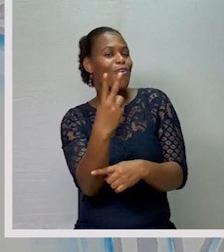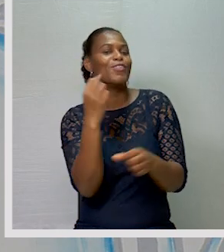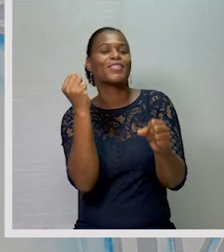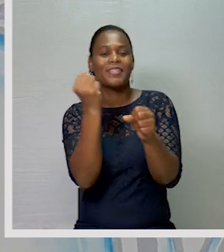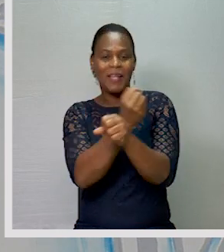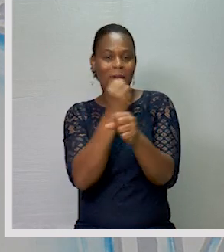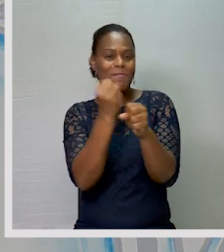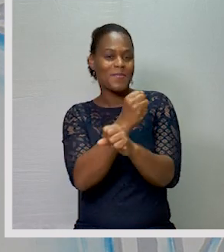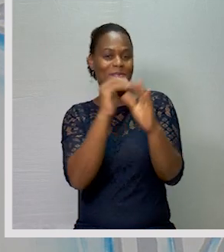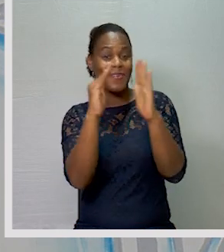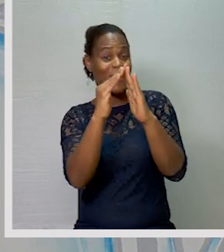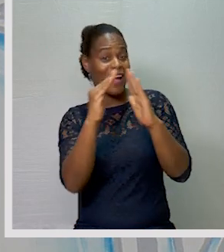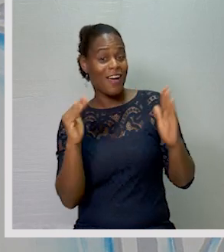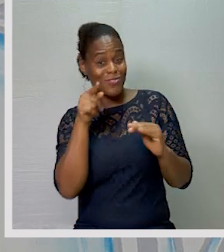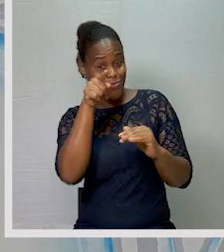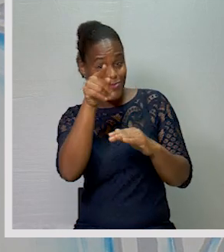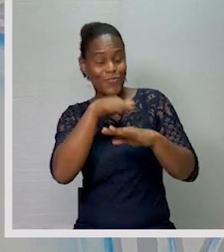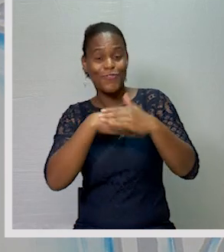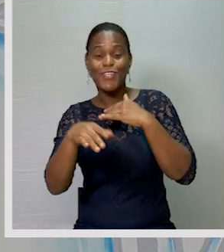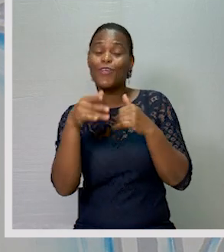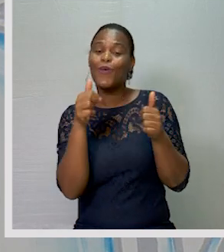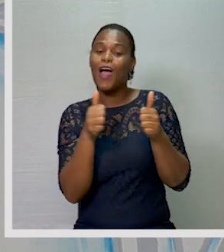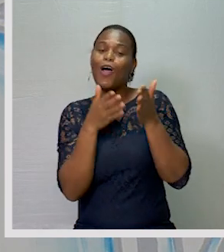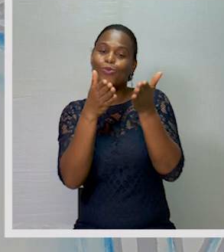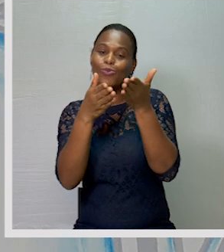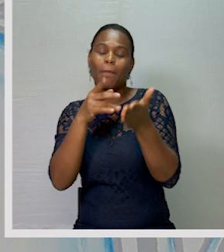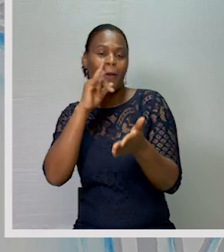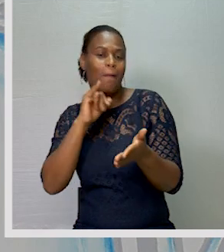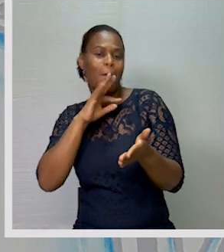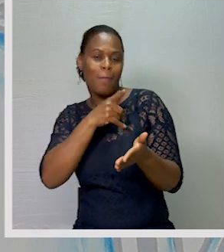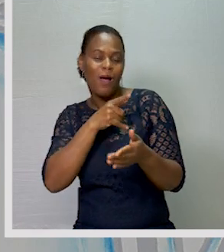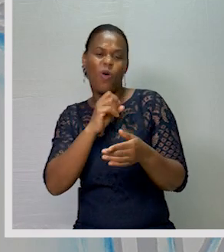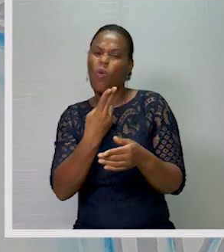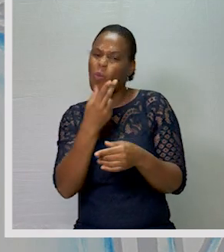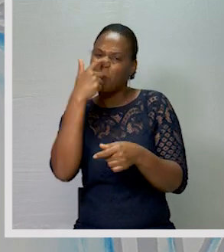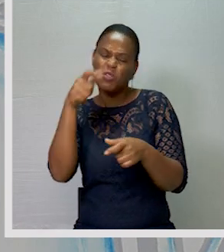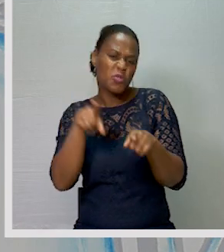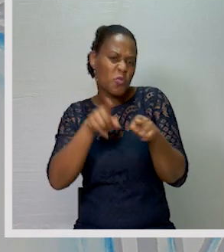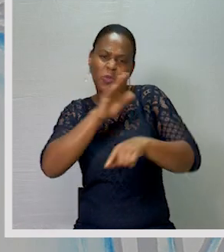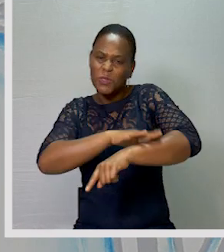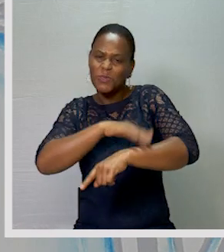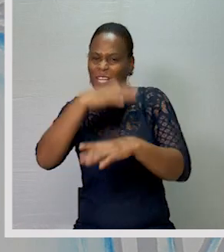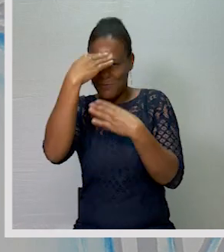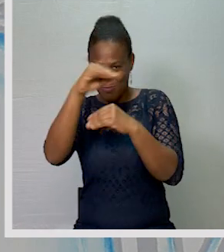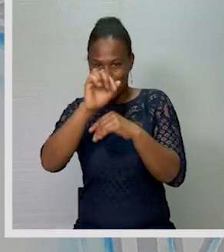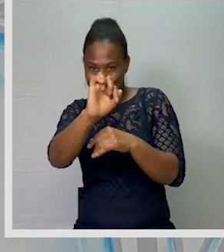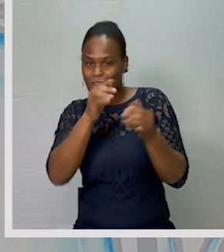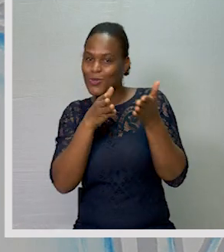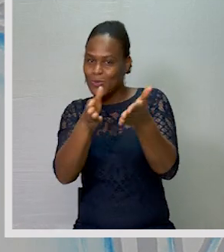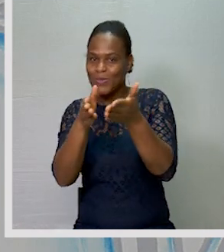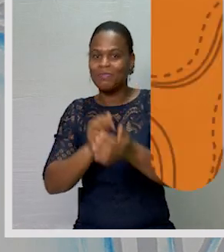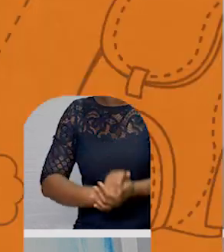2 trabalhinhos para fazerem lá em casa, com a ajuda dos pais ou encarregados de